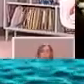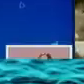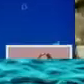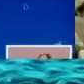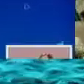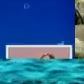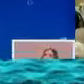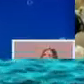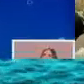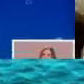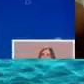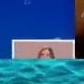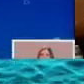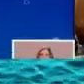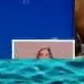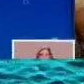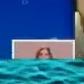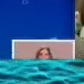noite. Isso é.